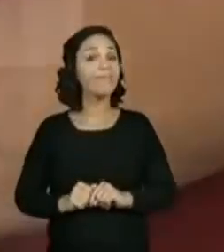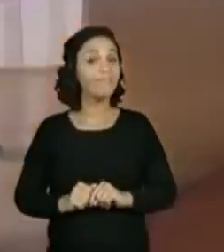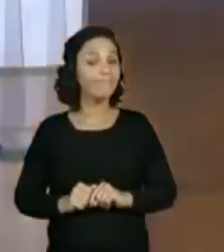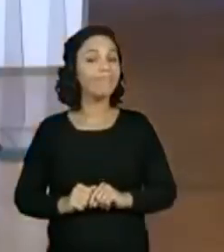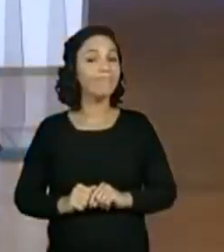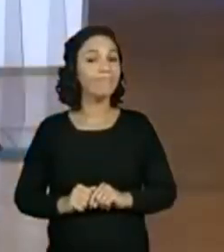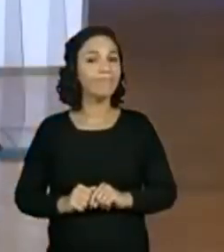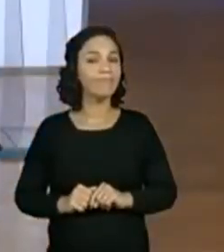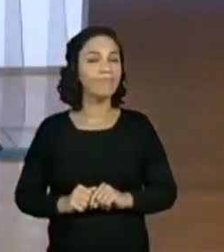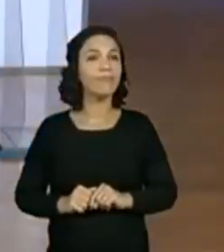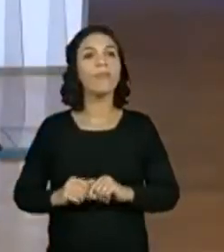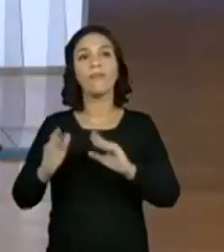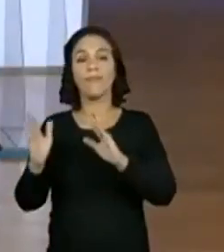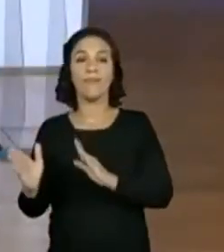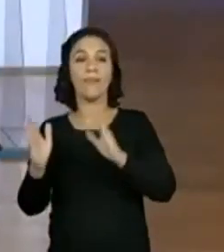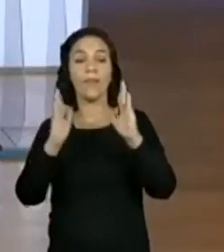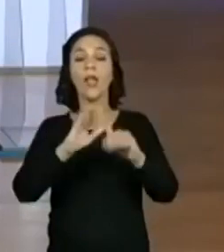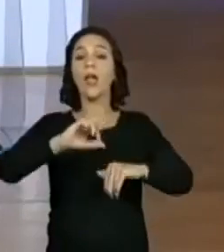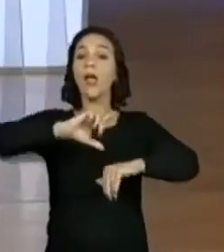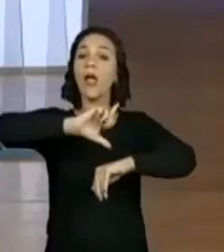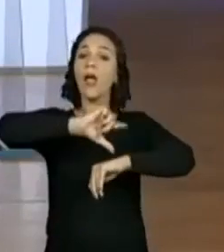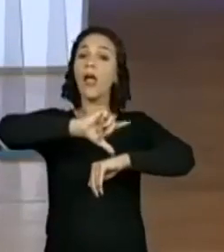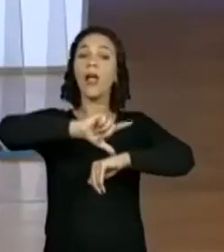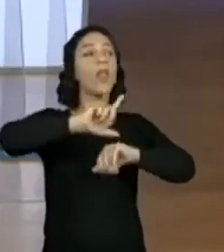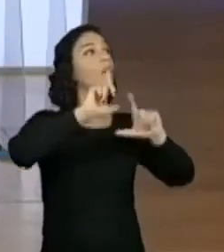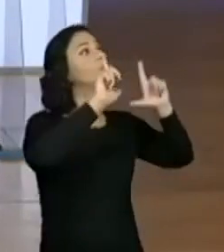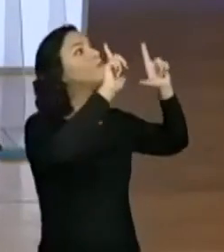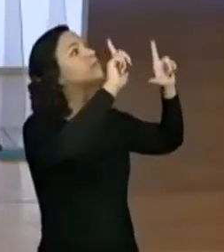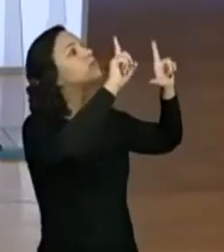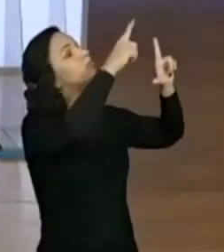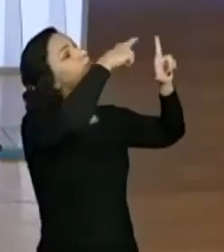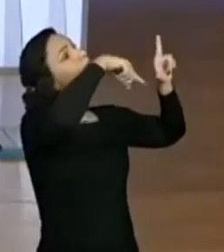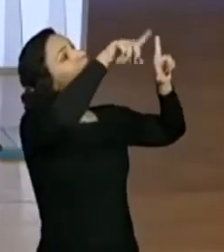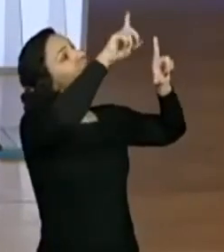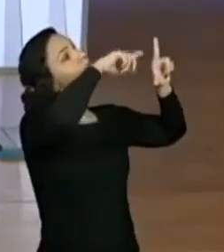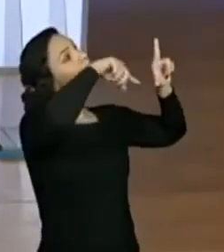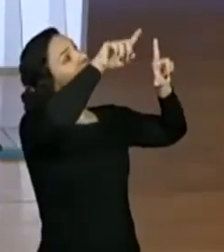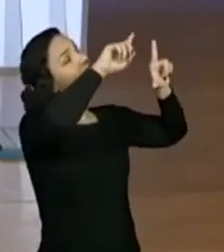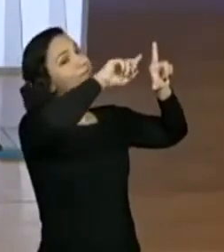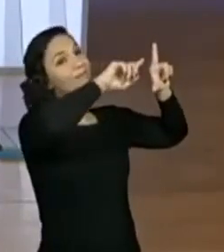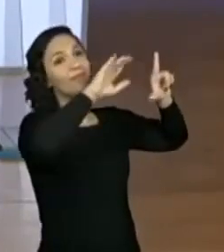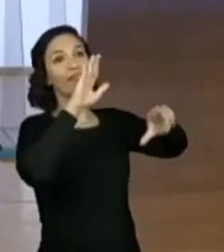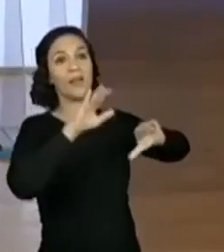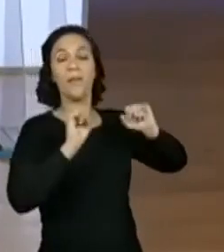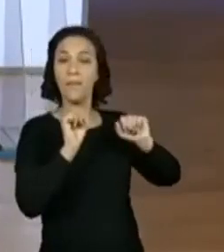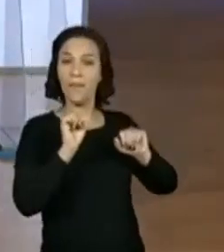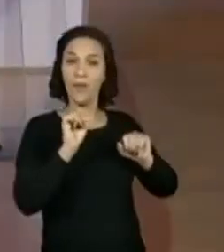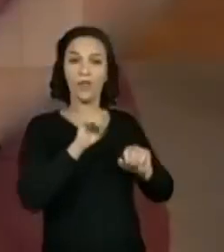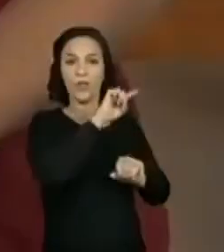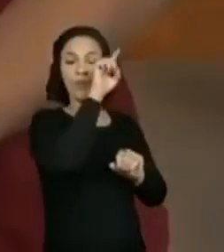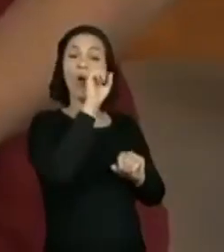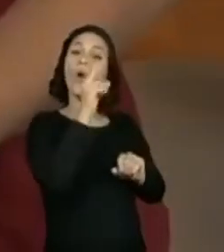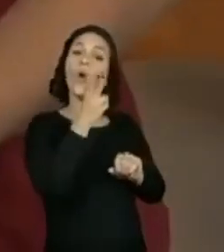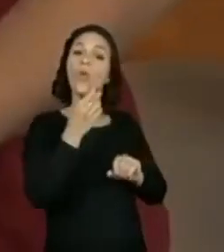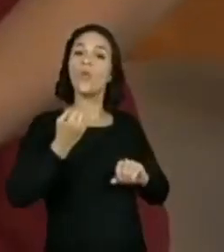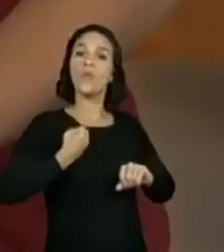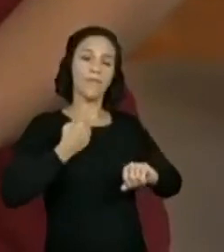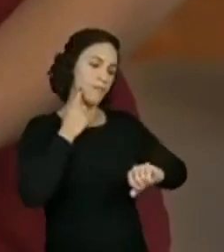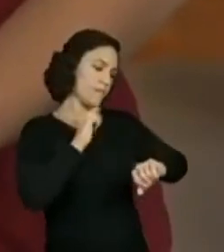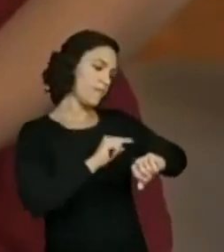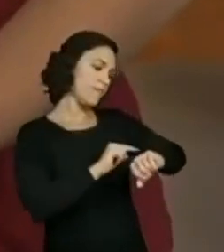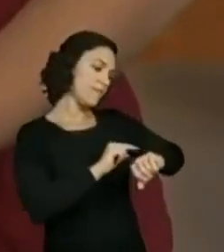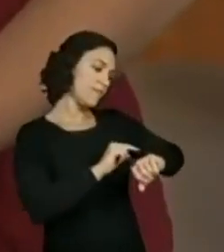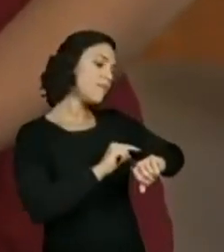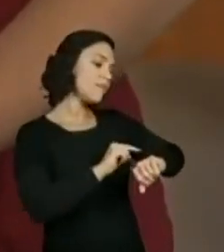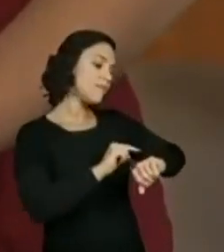Isso. E temos o relógio que mostra as horas, seja analógico, como este, ou digital, os